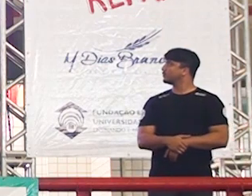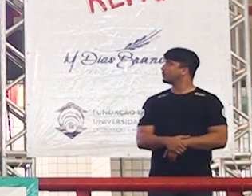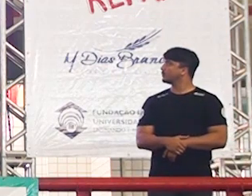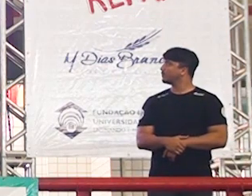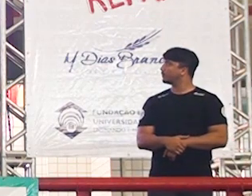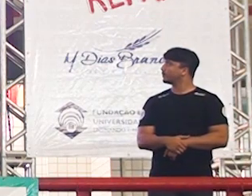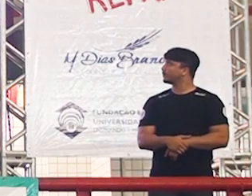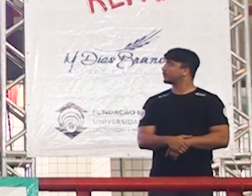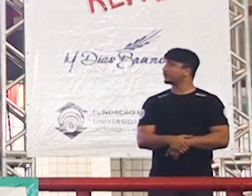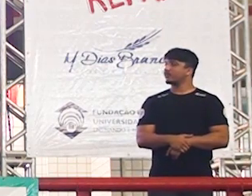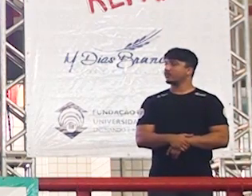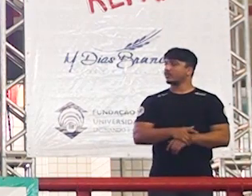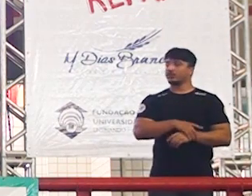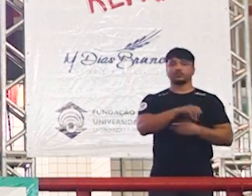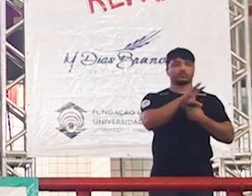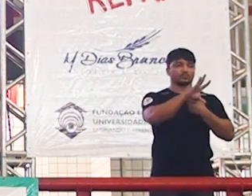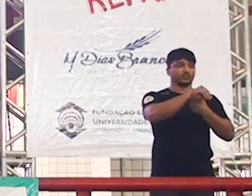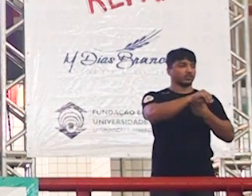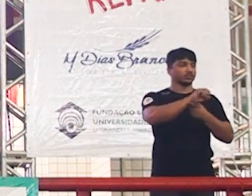Botei o print do jeito que ele escreveu lá.